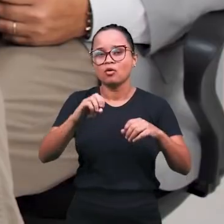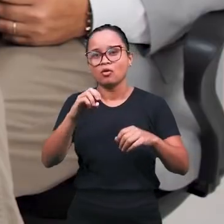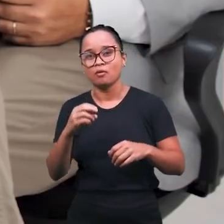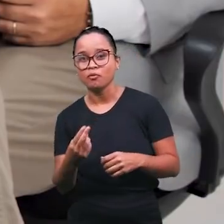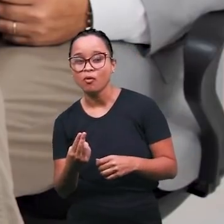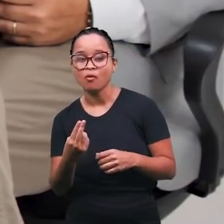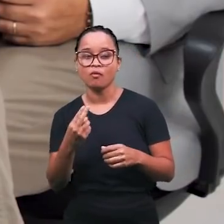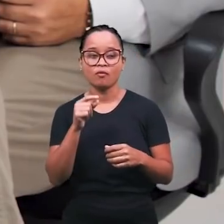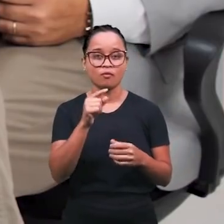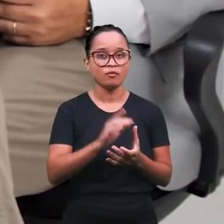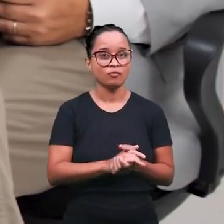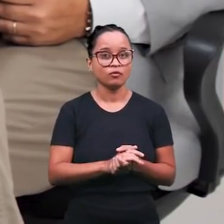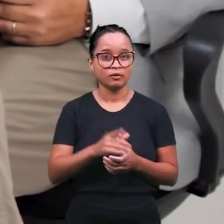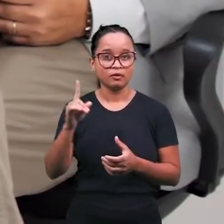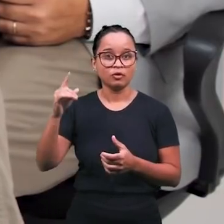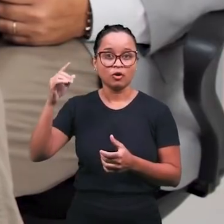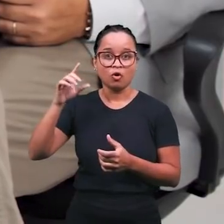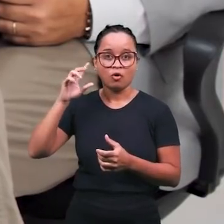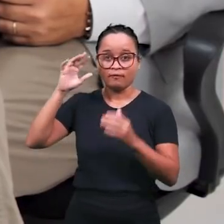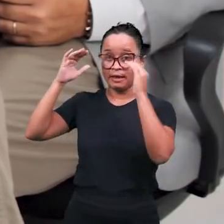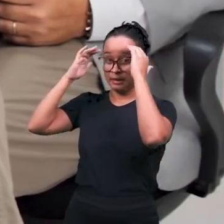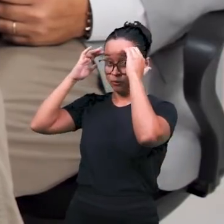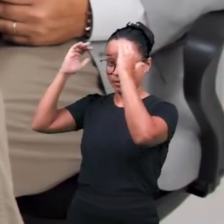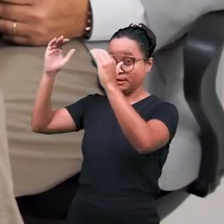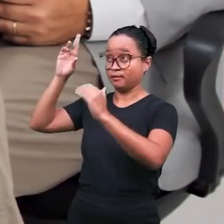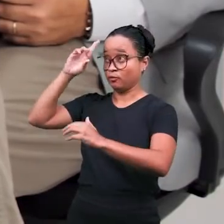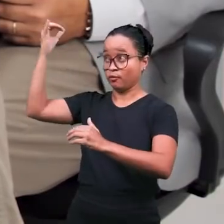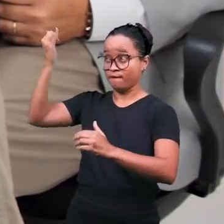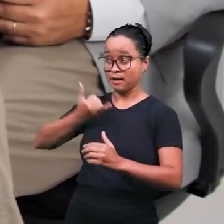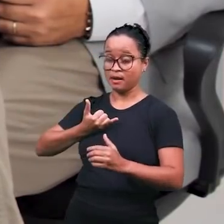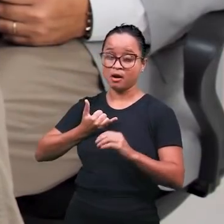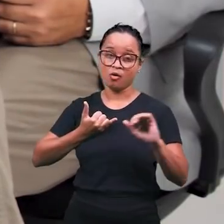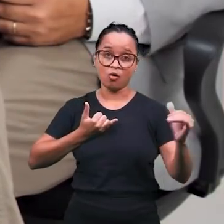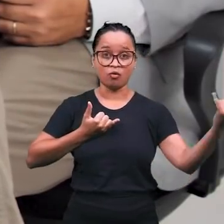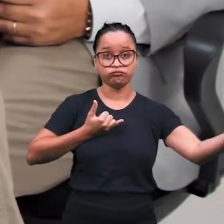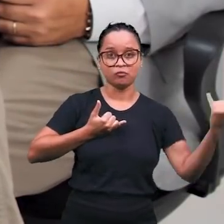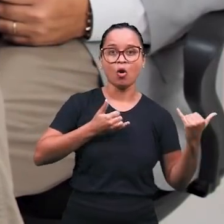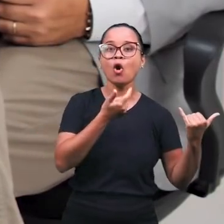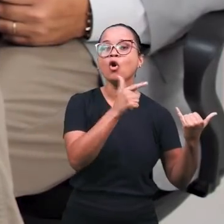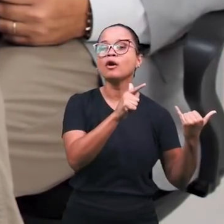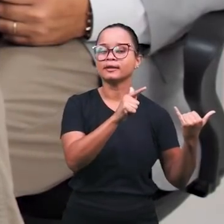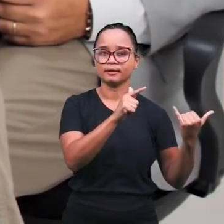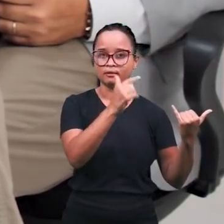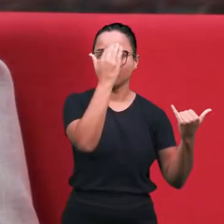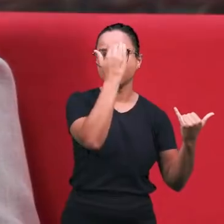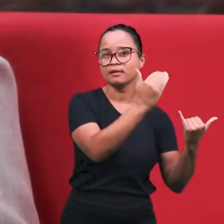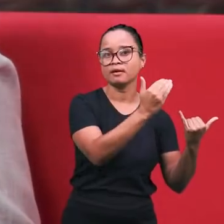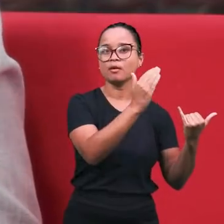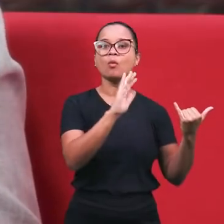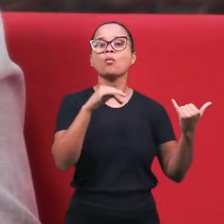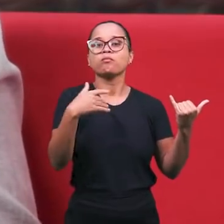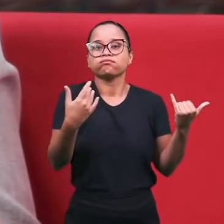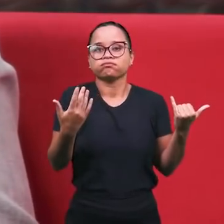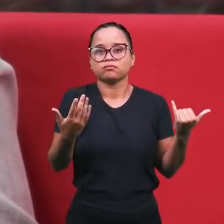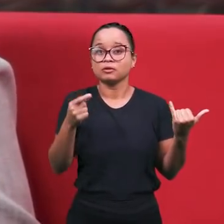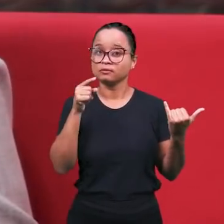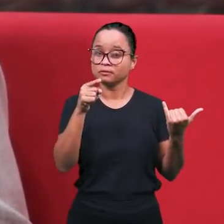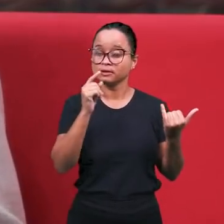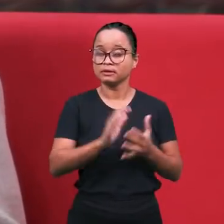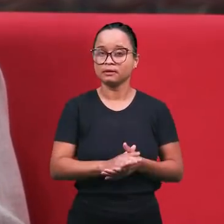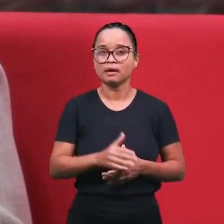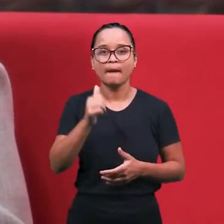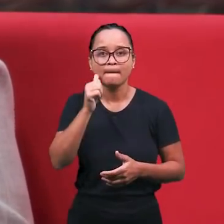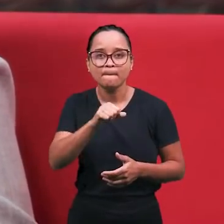ou está escutando a voz do Senhor ou você está escutando uma outra voz. Agora eu estou me dirigindo